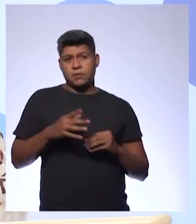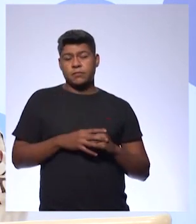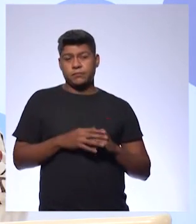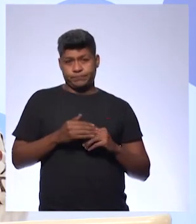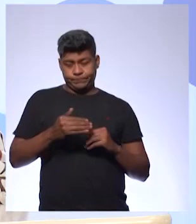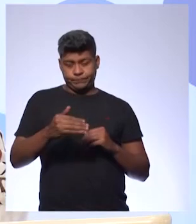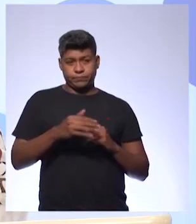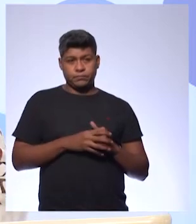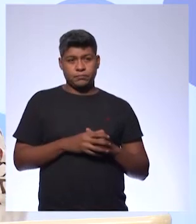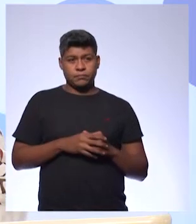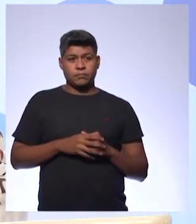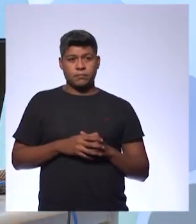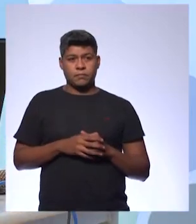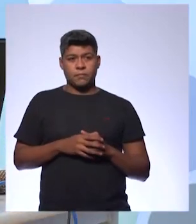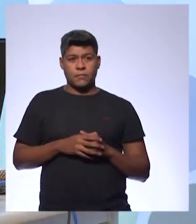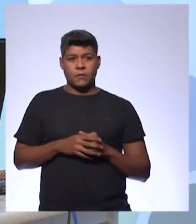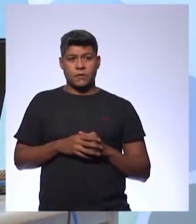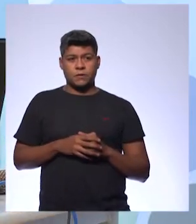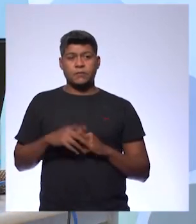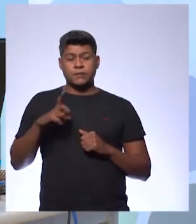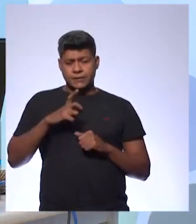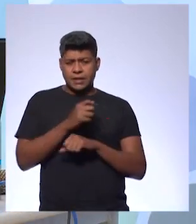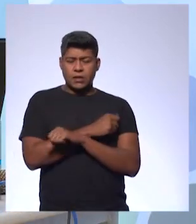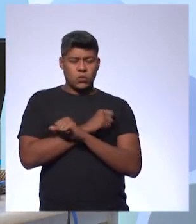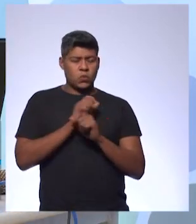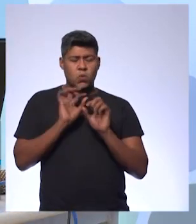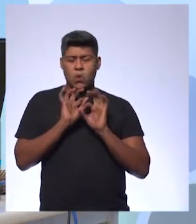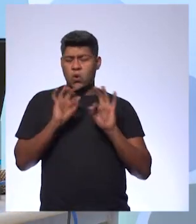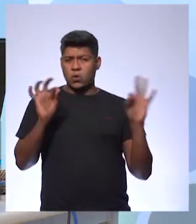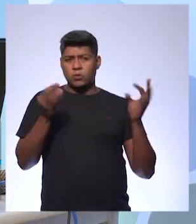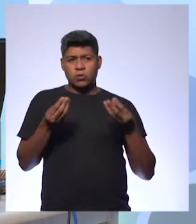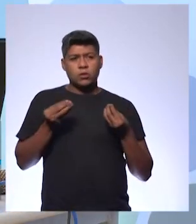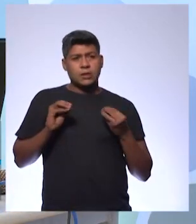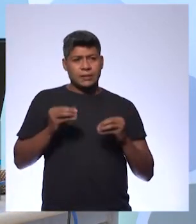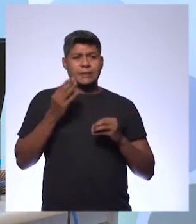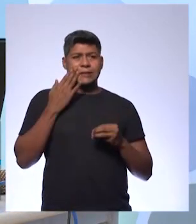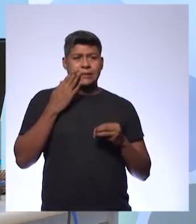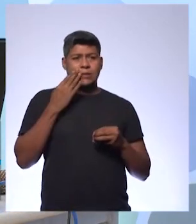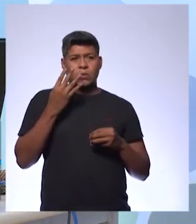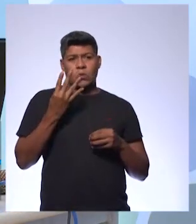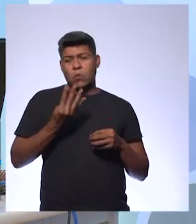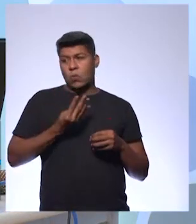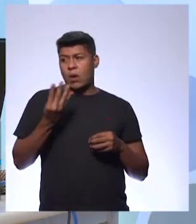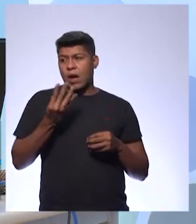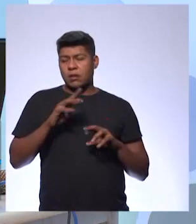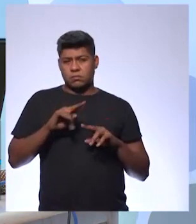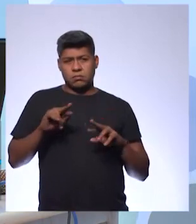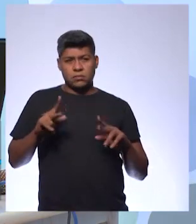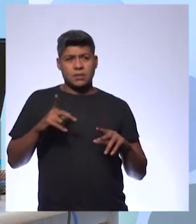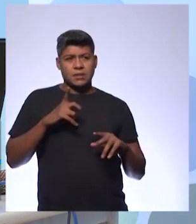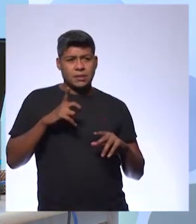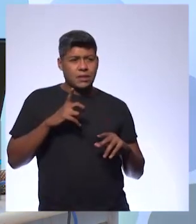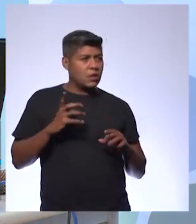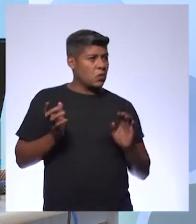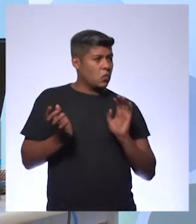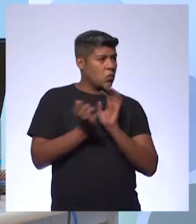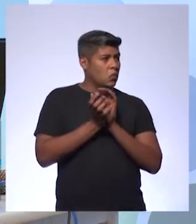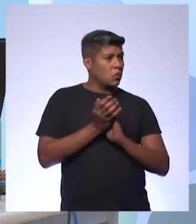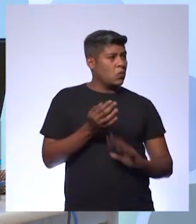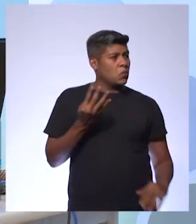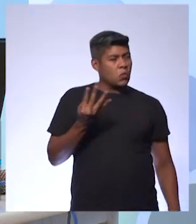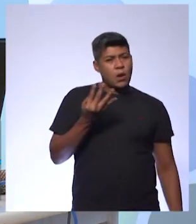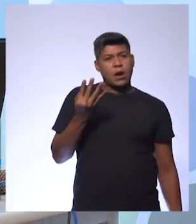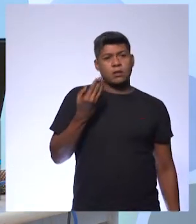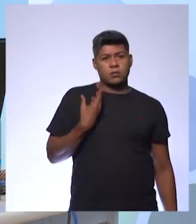daqui a pouco, peraí. Ai, mas tem alunos aqui que são tão fofinhos, já colocaram assim. Eu sei que tem quadra, já vários aqui colocando. Tem quartetos. As